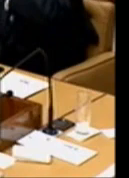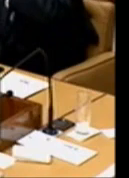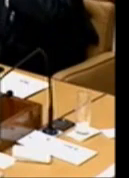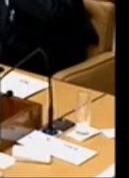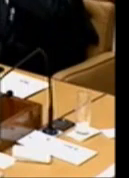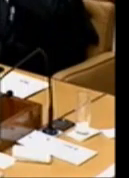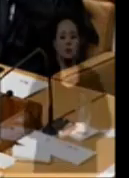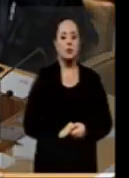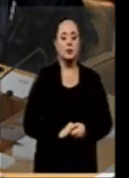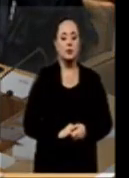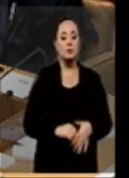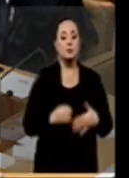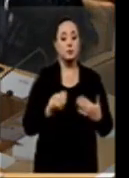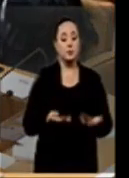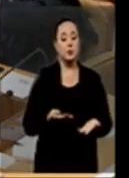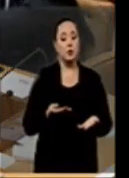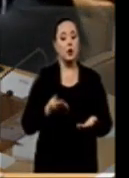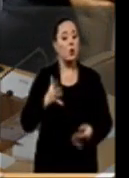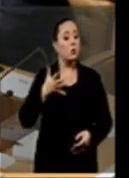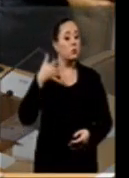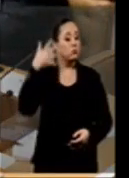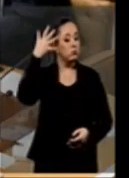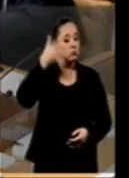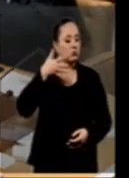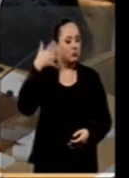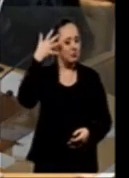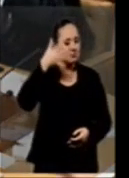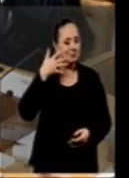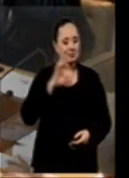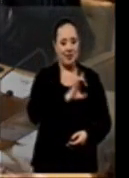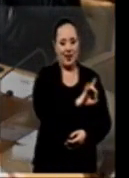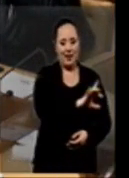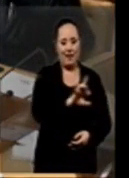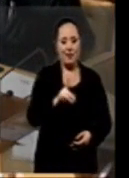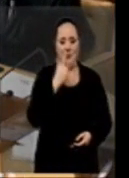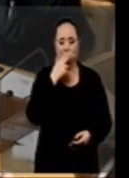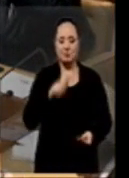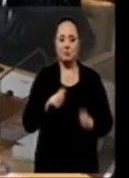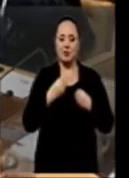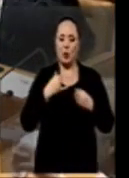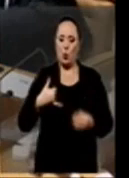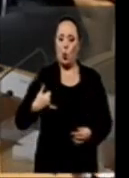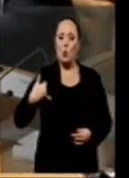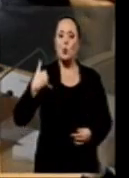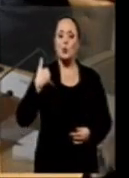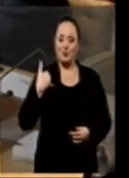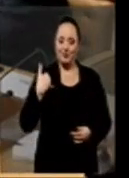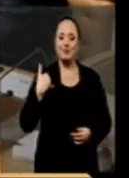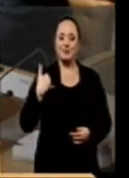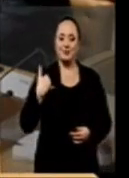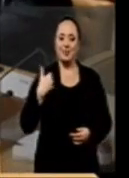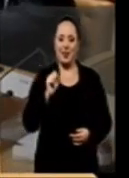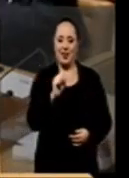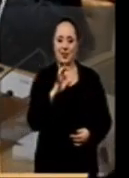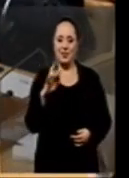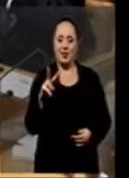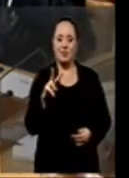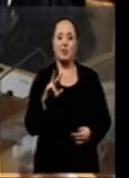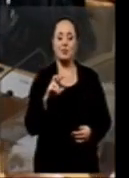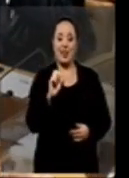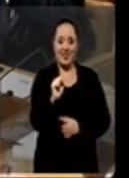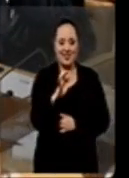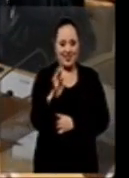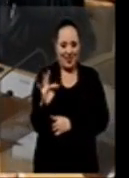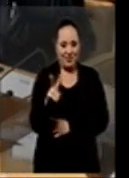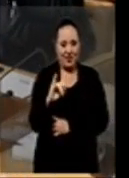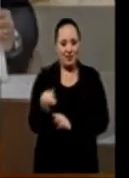os discursos proferidos honram o poder judiciário da nação integraram a história e